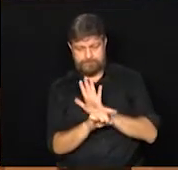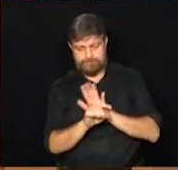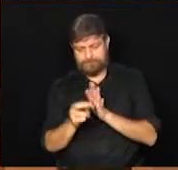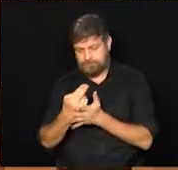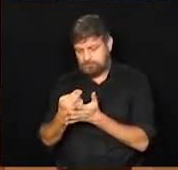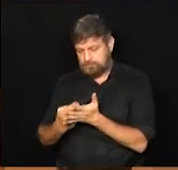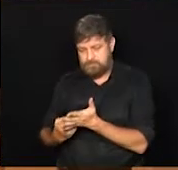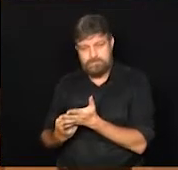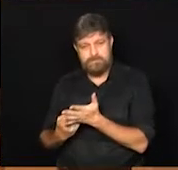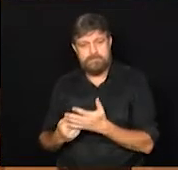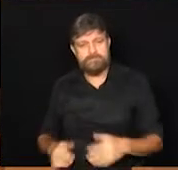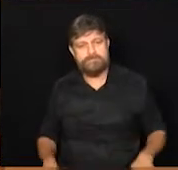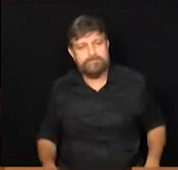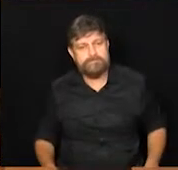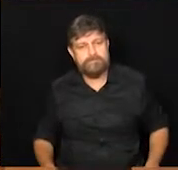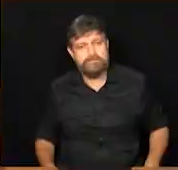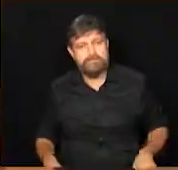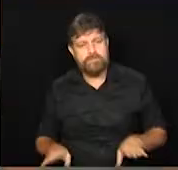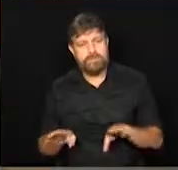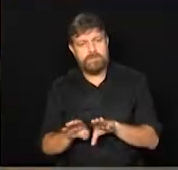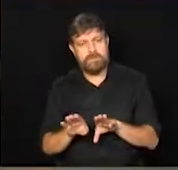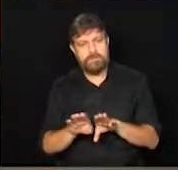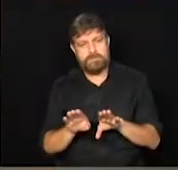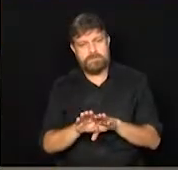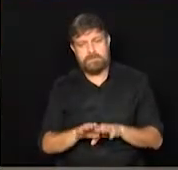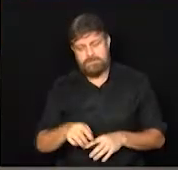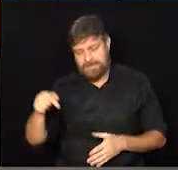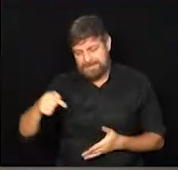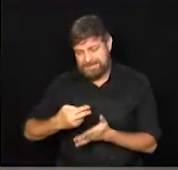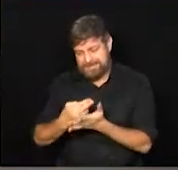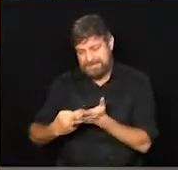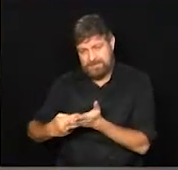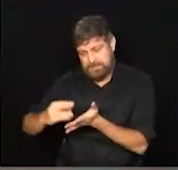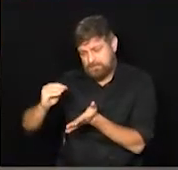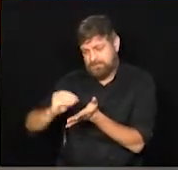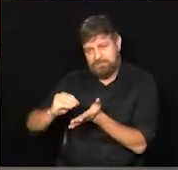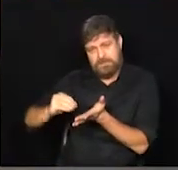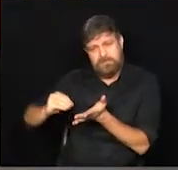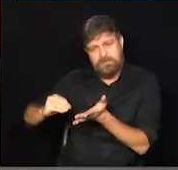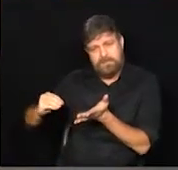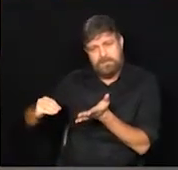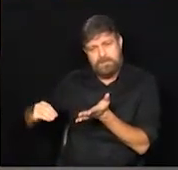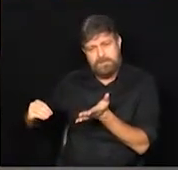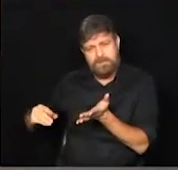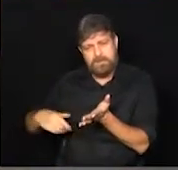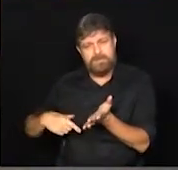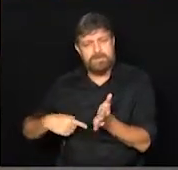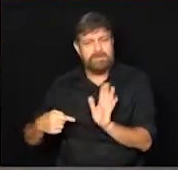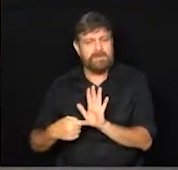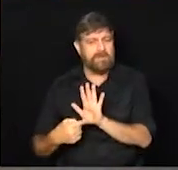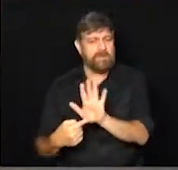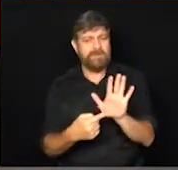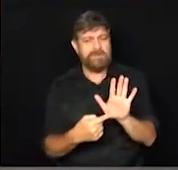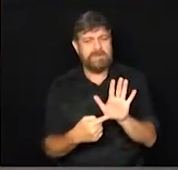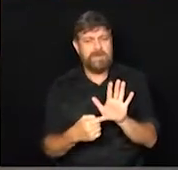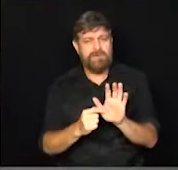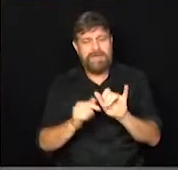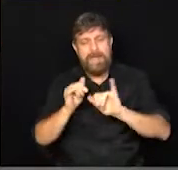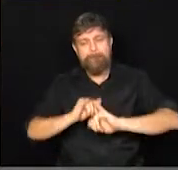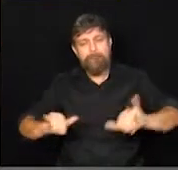requerimento. Também, nesse requerimento, acho que a gente precisa apresentar da